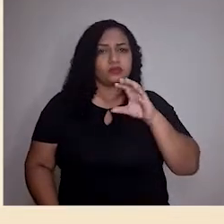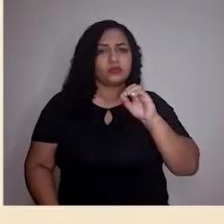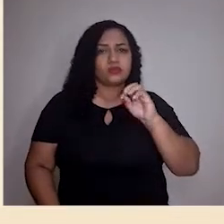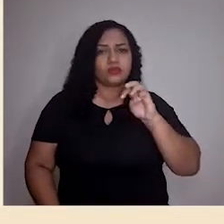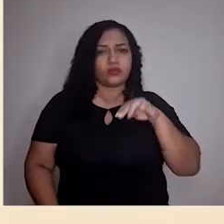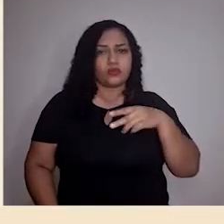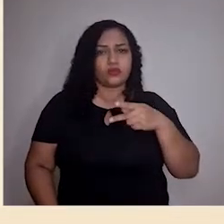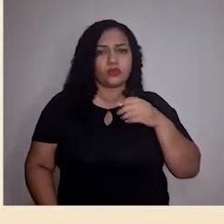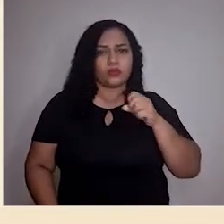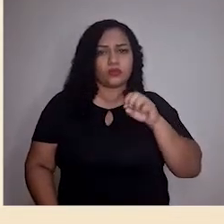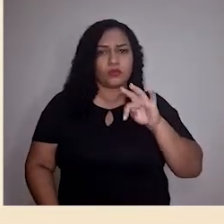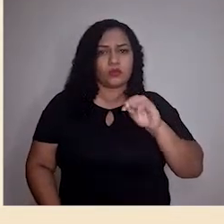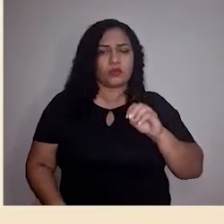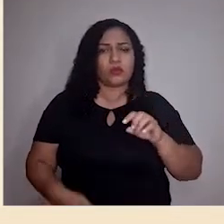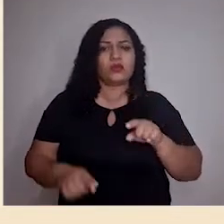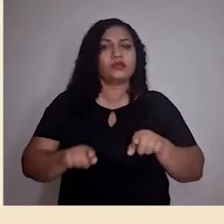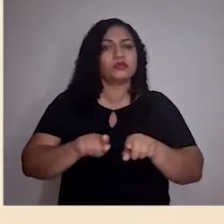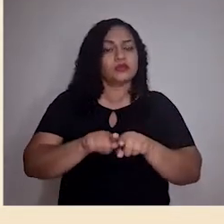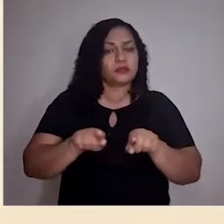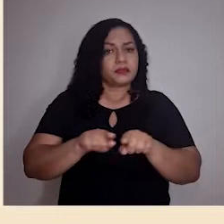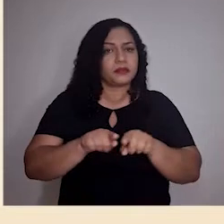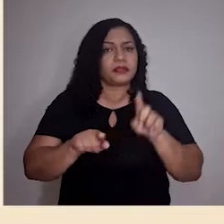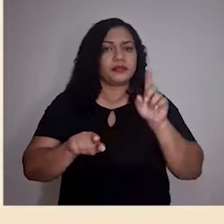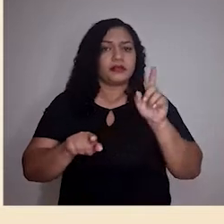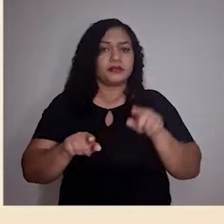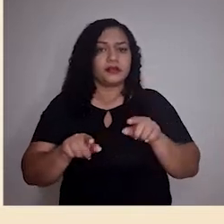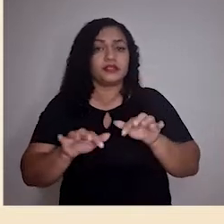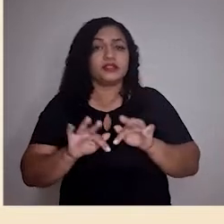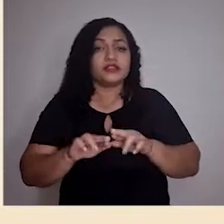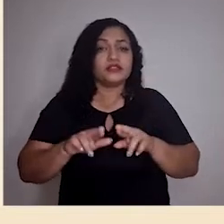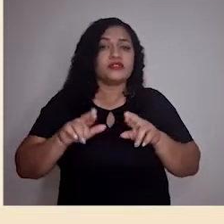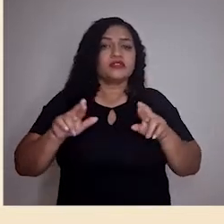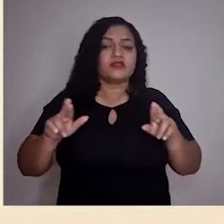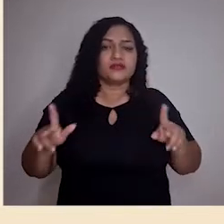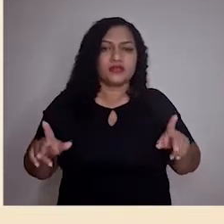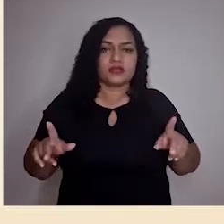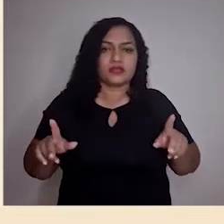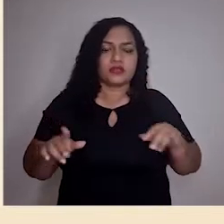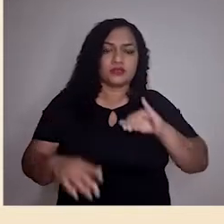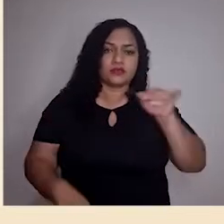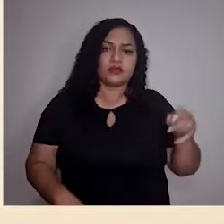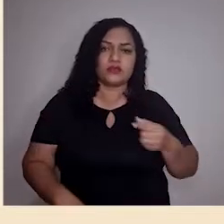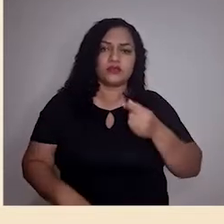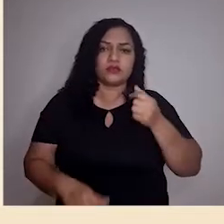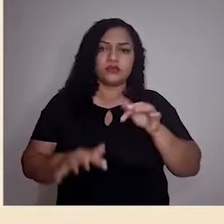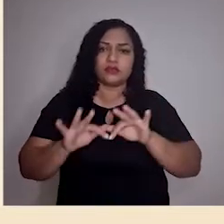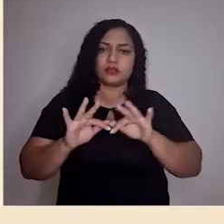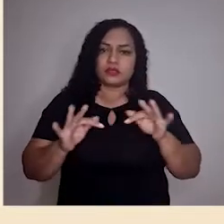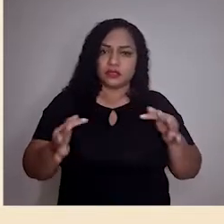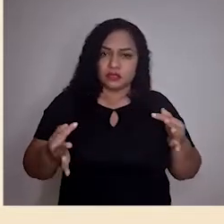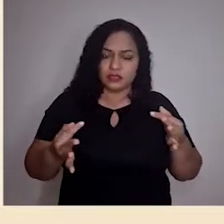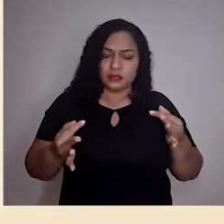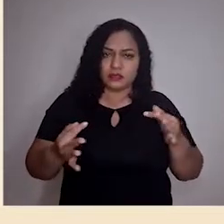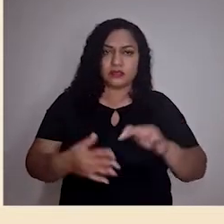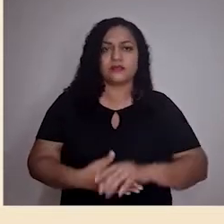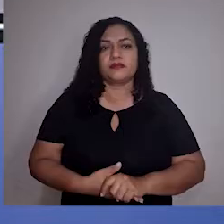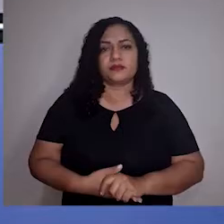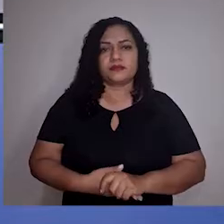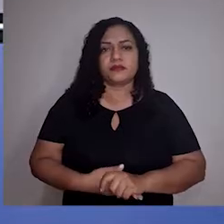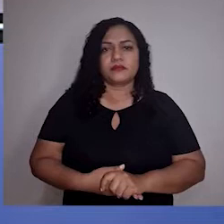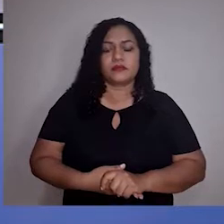juros acumulados, diferente dos juros simples, que incidem apenas sobre o valor inicial da